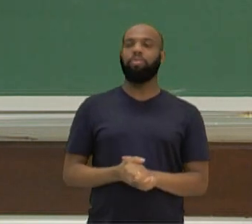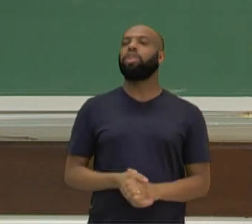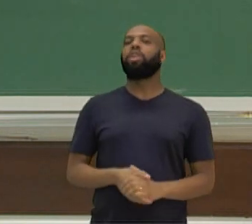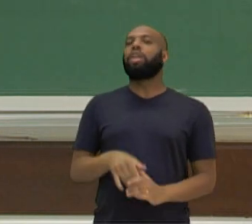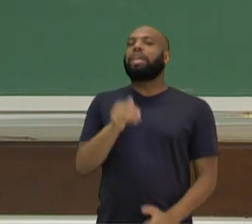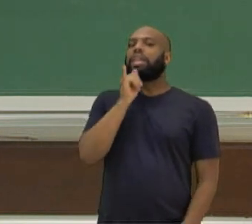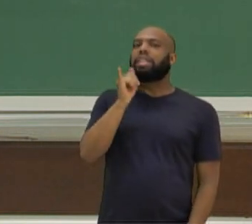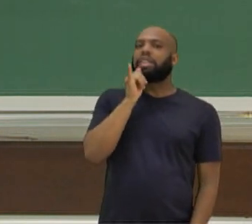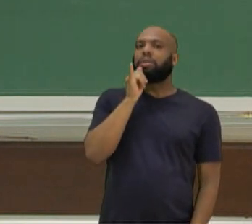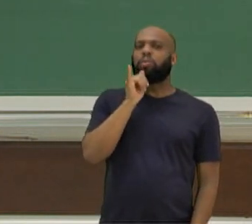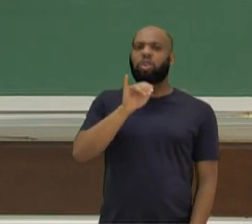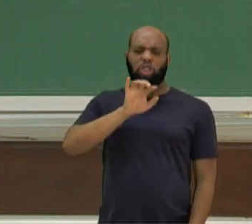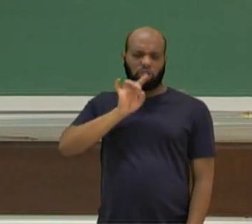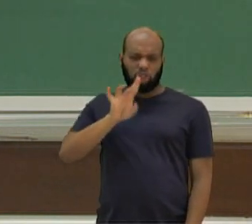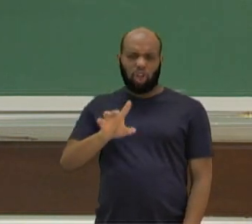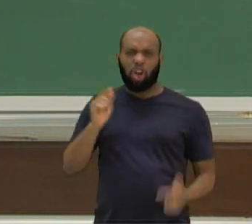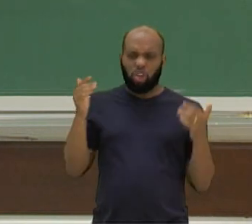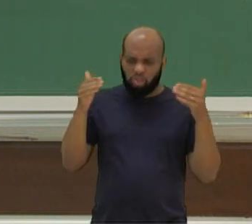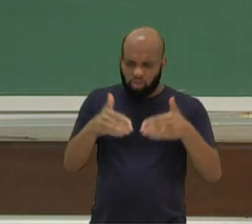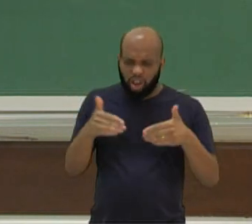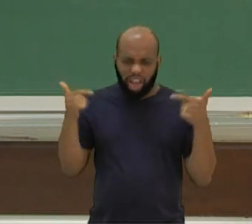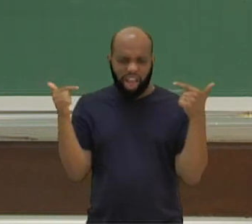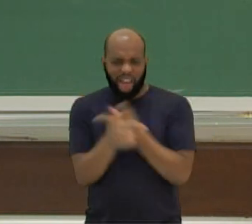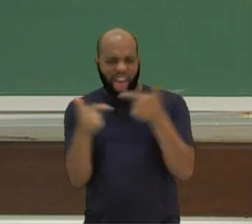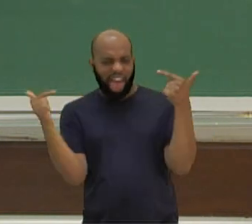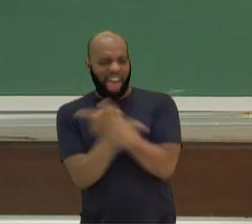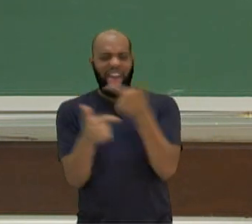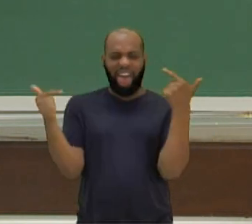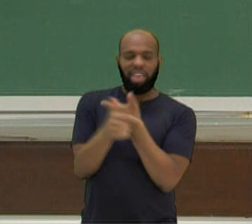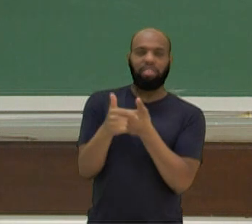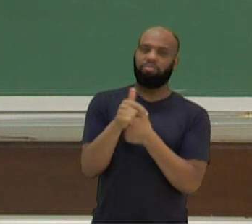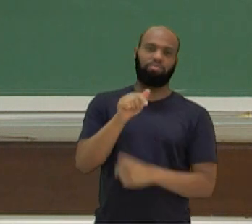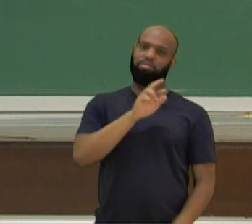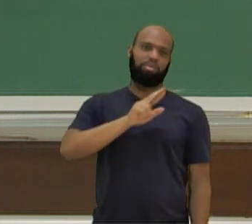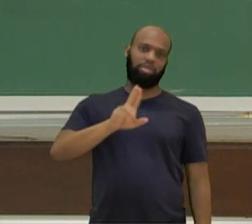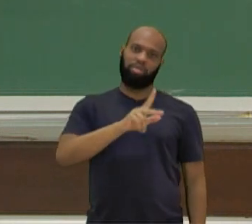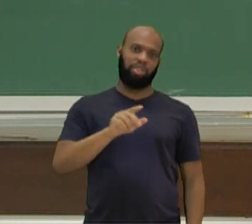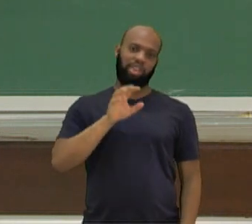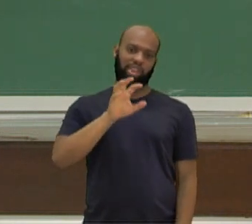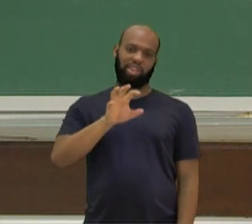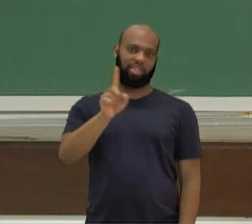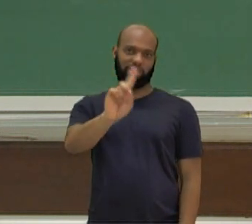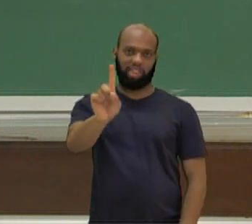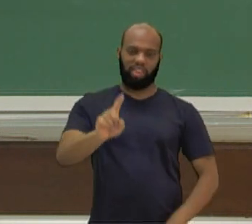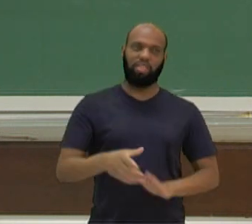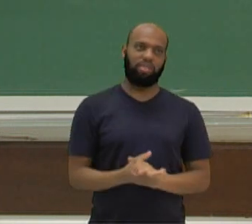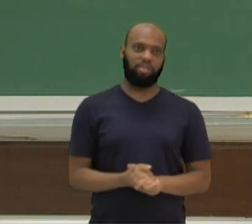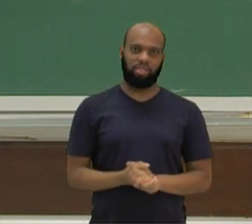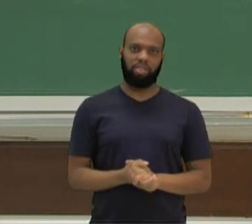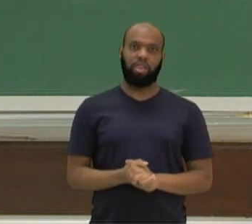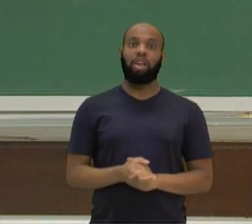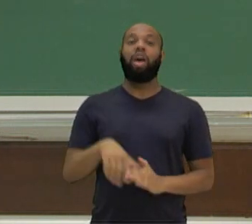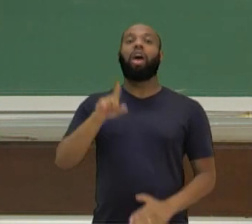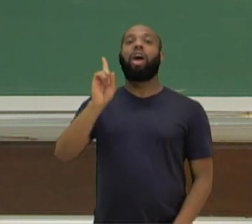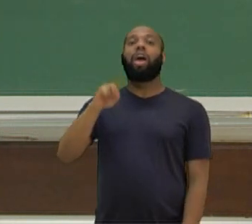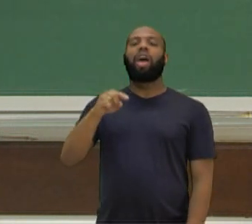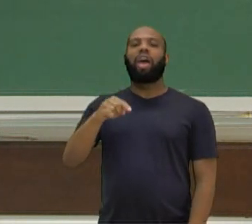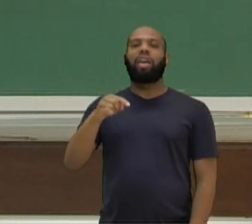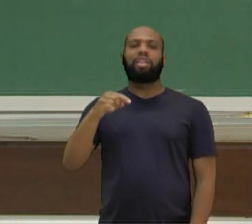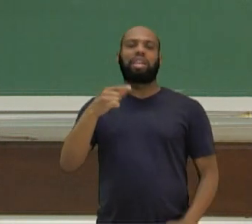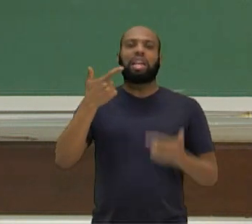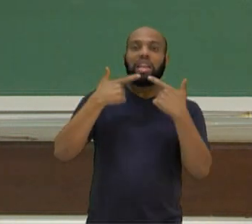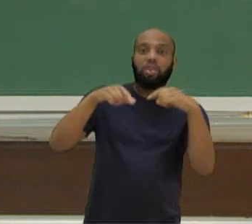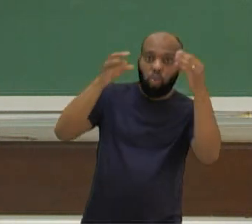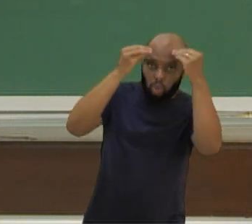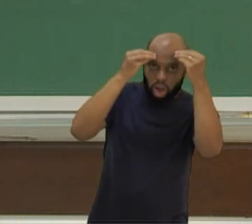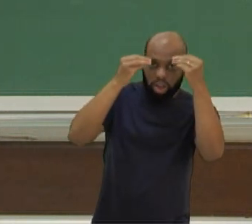aquela coisa para rir, morrer de rir. Não é nesse sentido aqui, tá? A linguagem bem-humorada